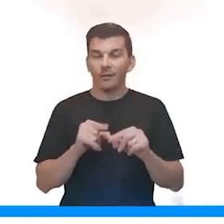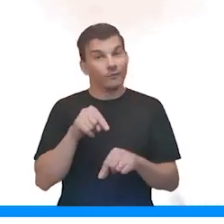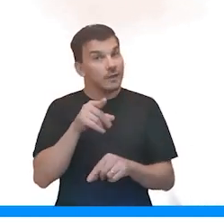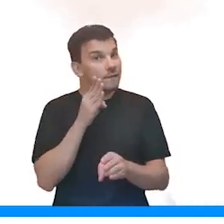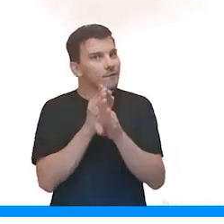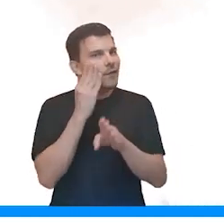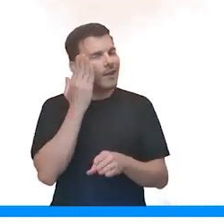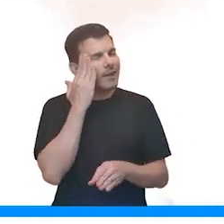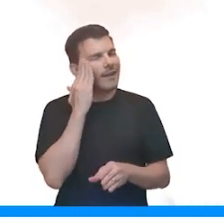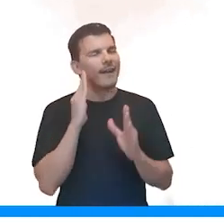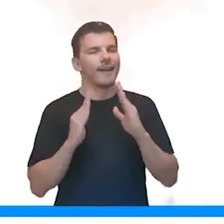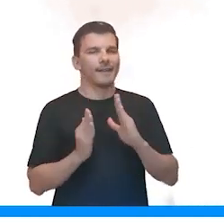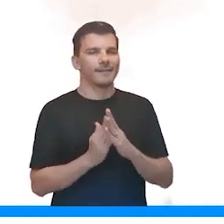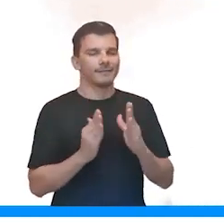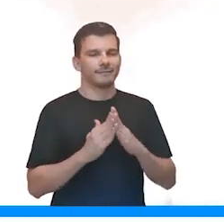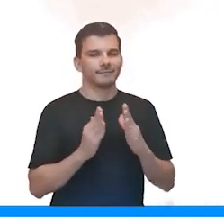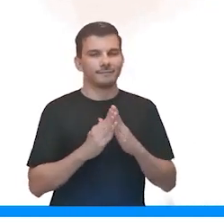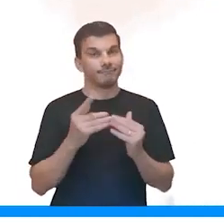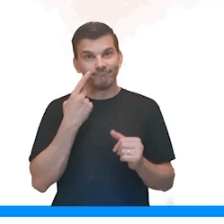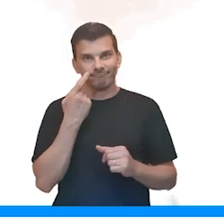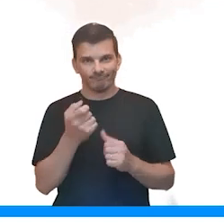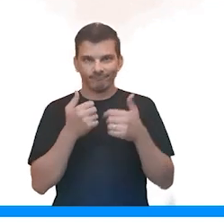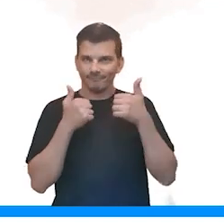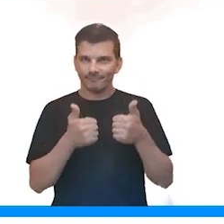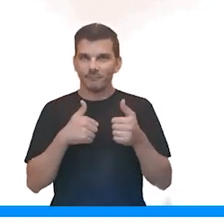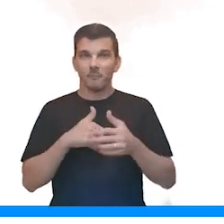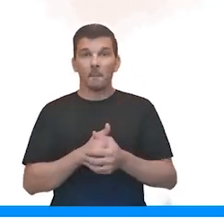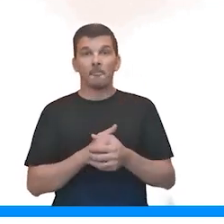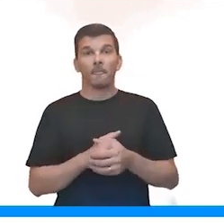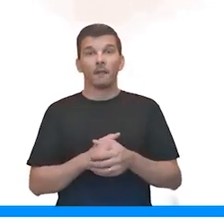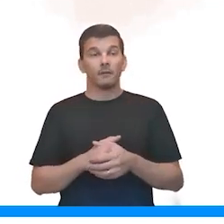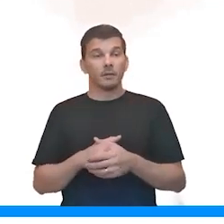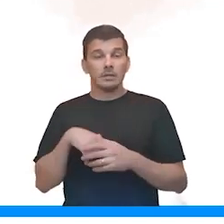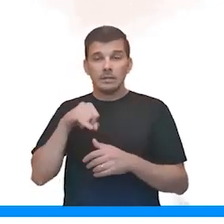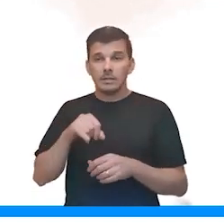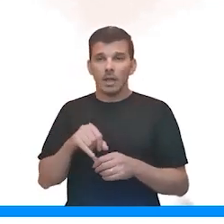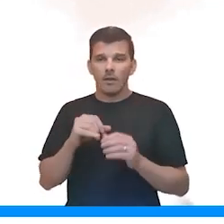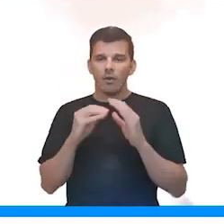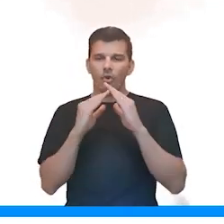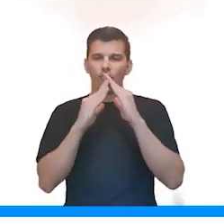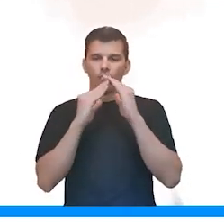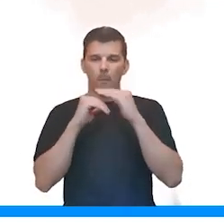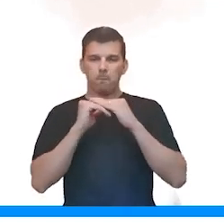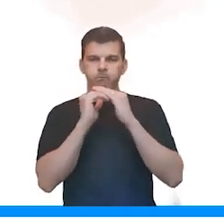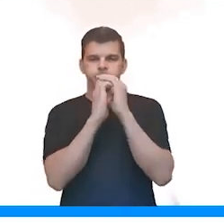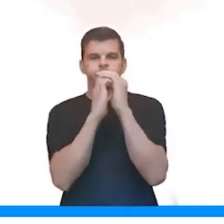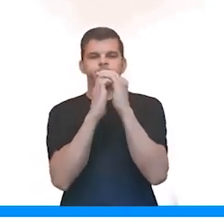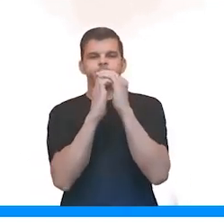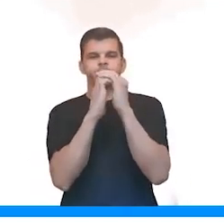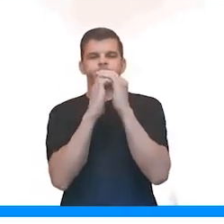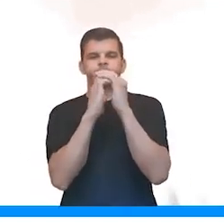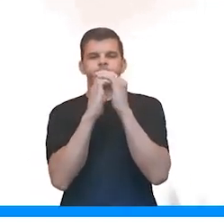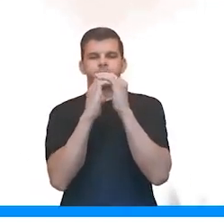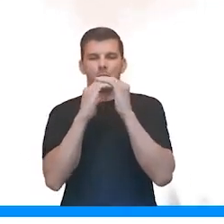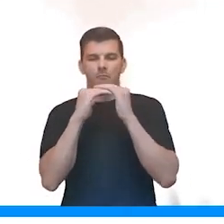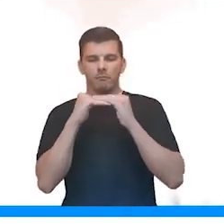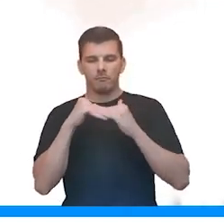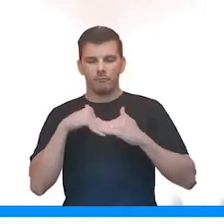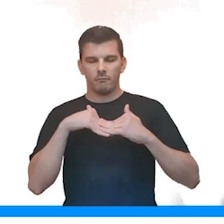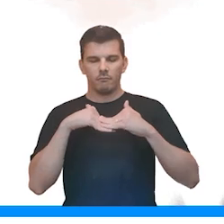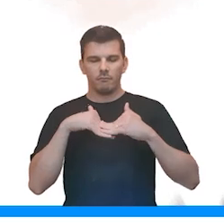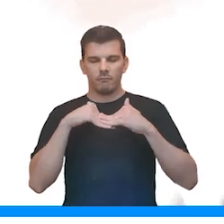acontecer. Eu não vou falar, vocês vão fazer esse experimento, vocês vão ver que sai bem legal, tá bom? Então, quando eu resfrio o êmbolo, o